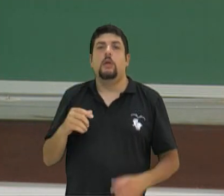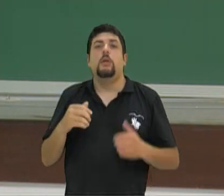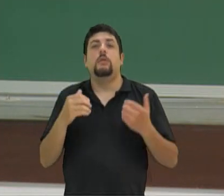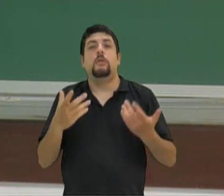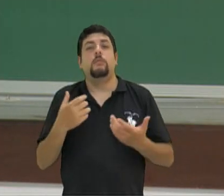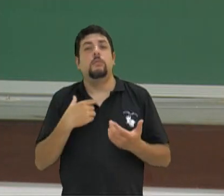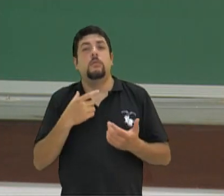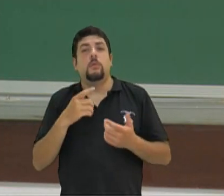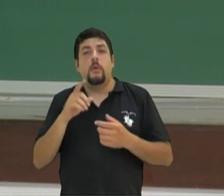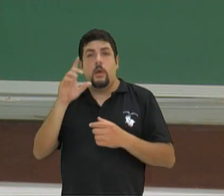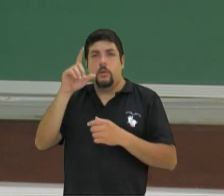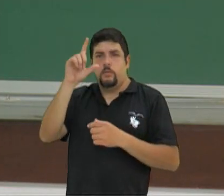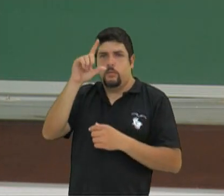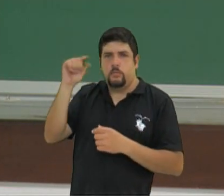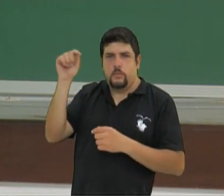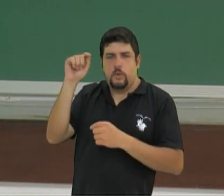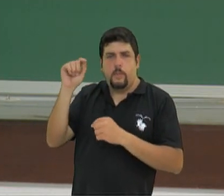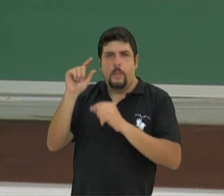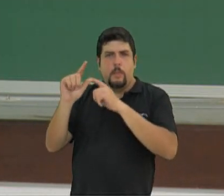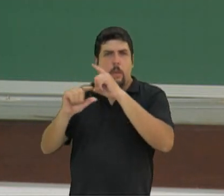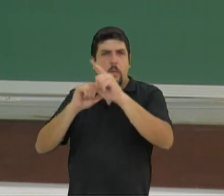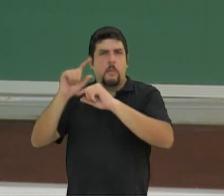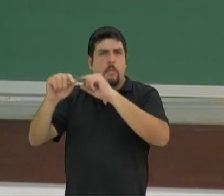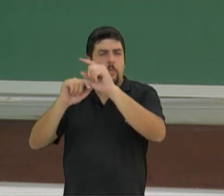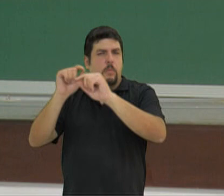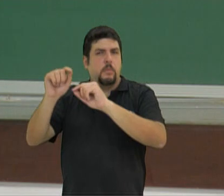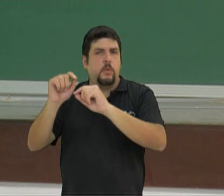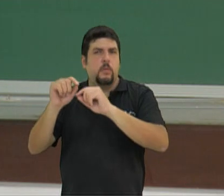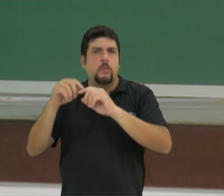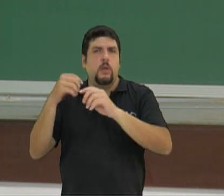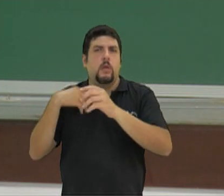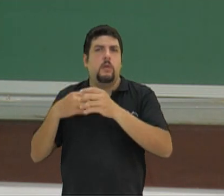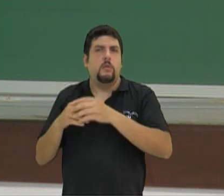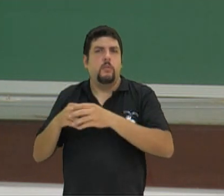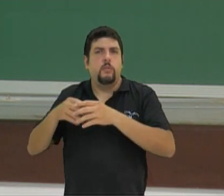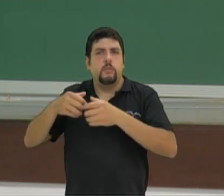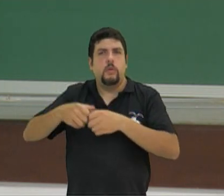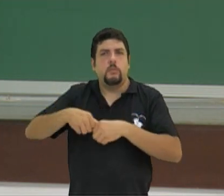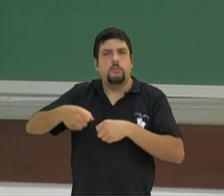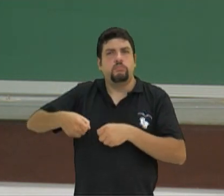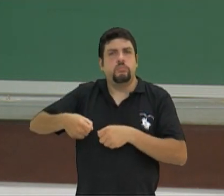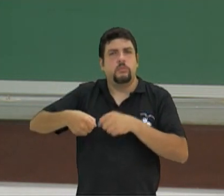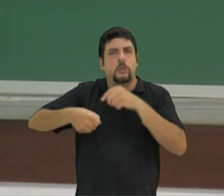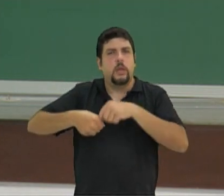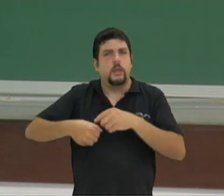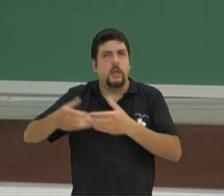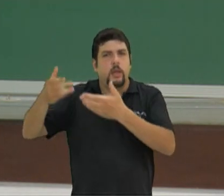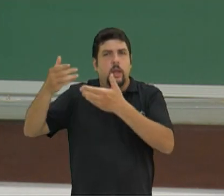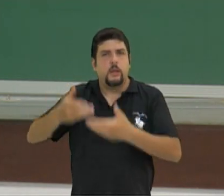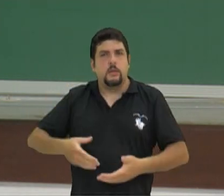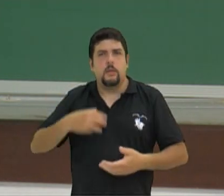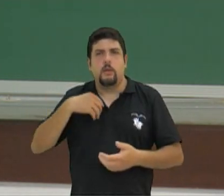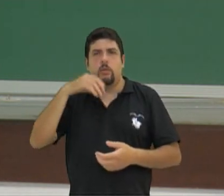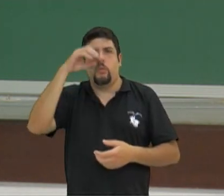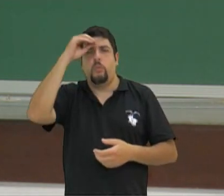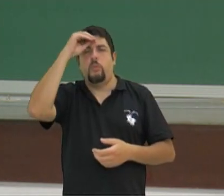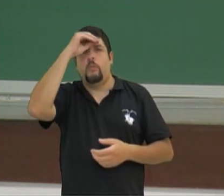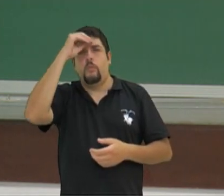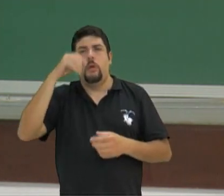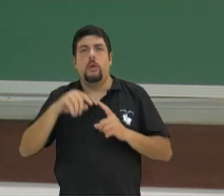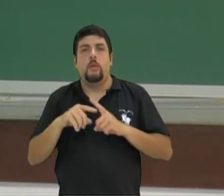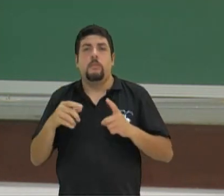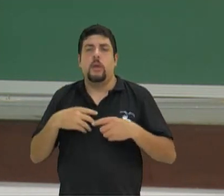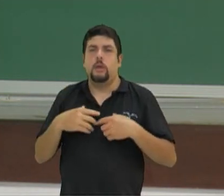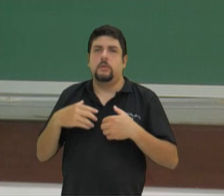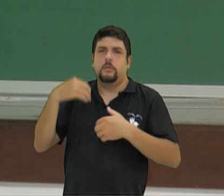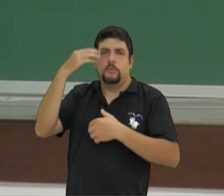fogem desses seres lunáticos, eles retornam e acabam trazendo um na bagagem deles, né? Aí vira aquela confusão, mas eles são recebidos com toda a